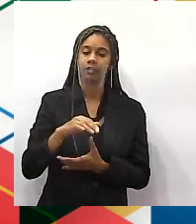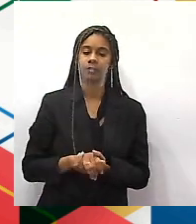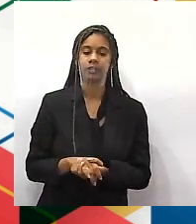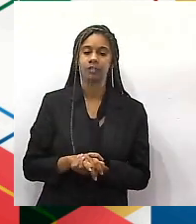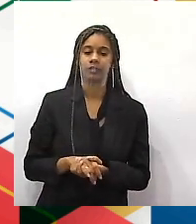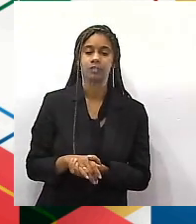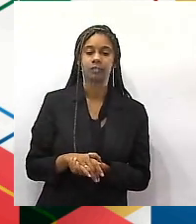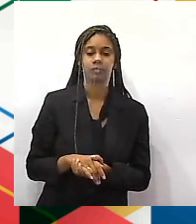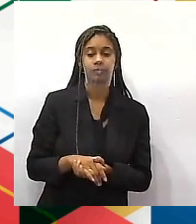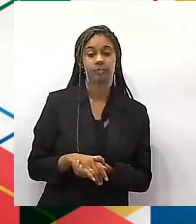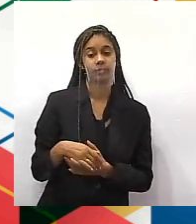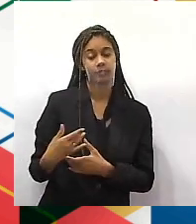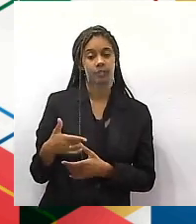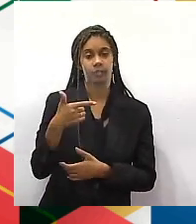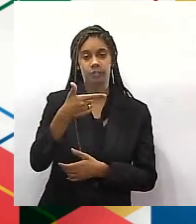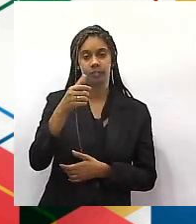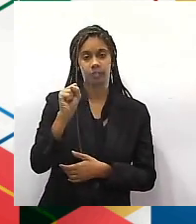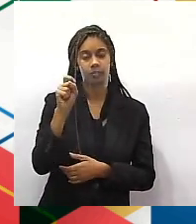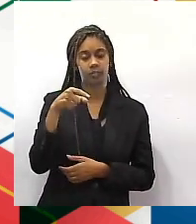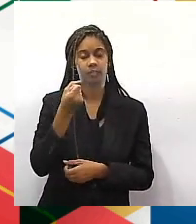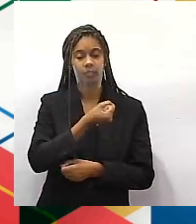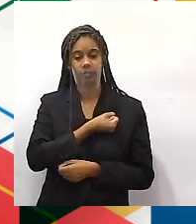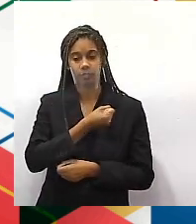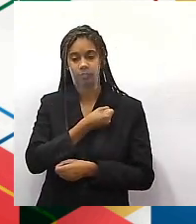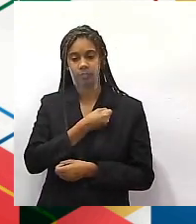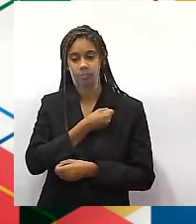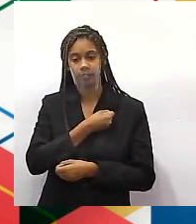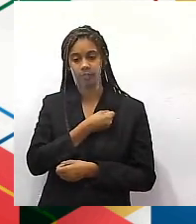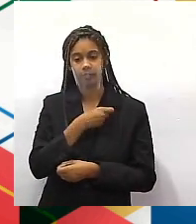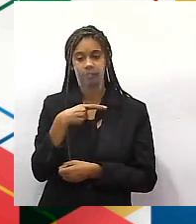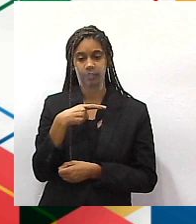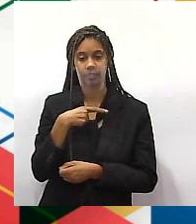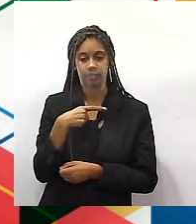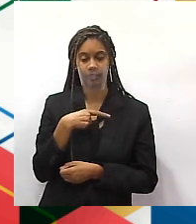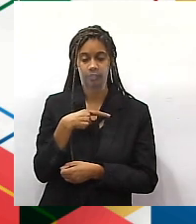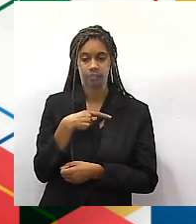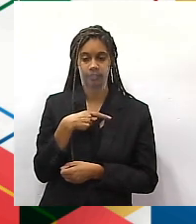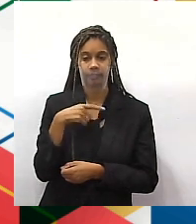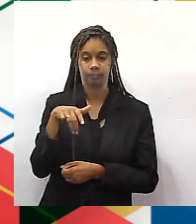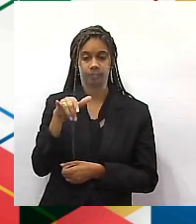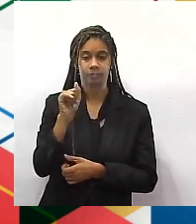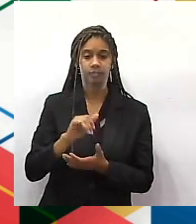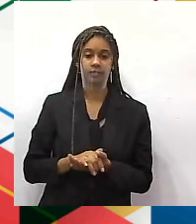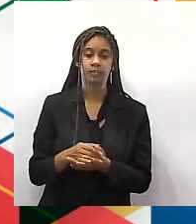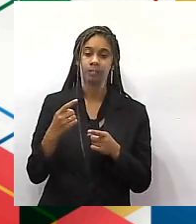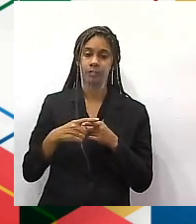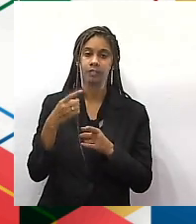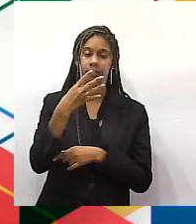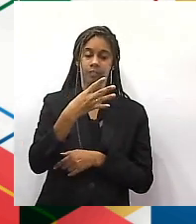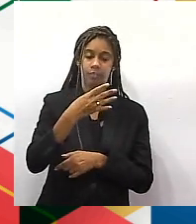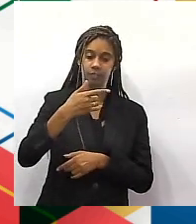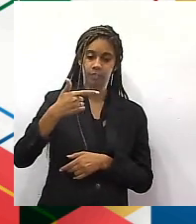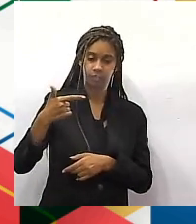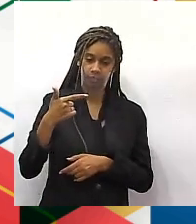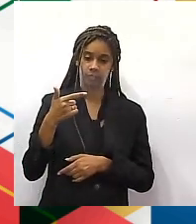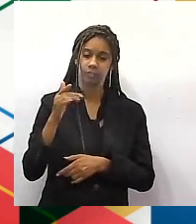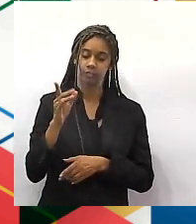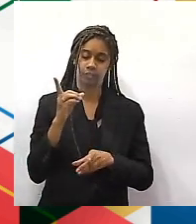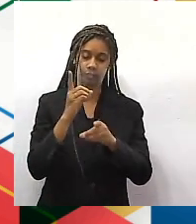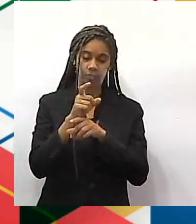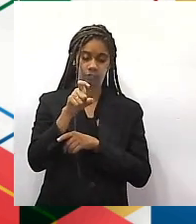Então 28 é o pedaço ali representado por y. Beleza, gente? Então tá